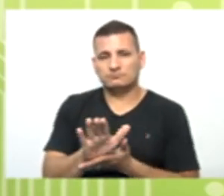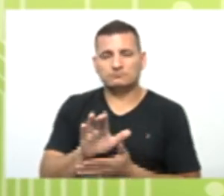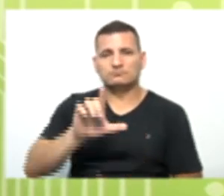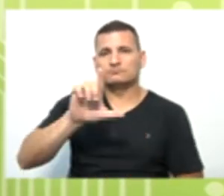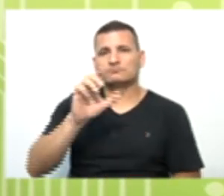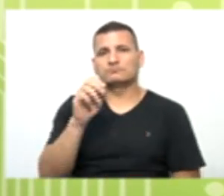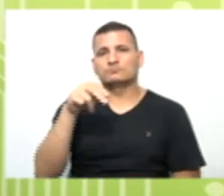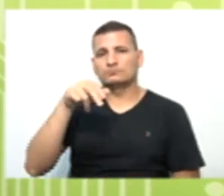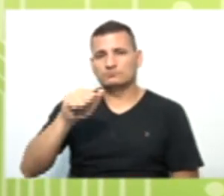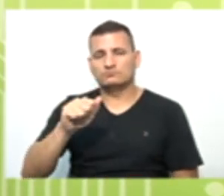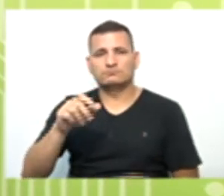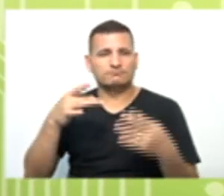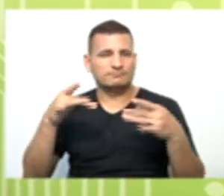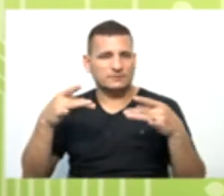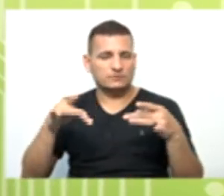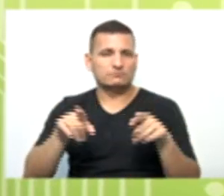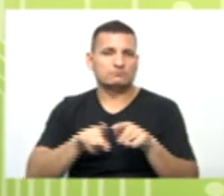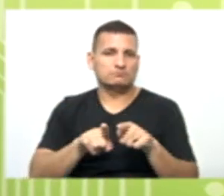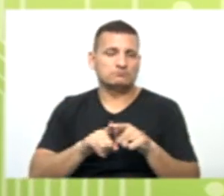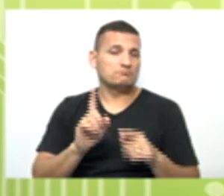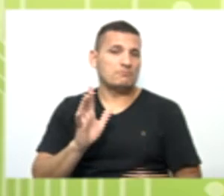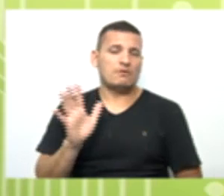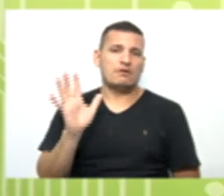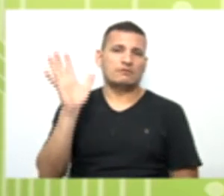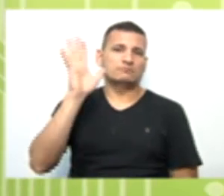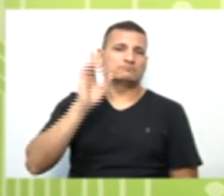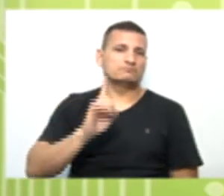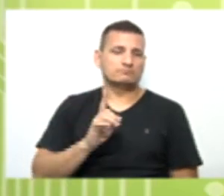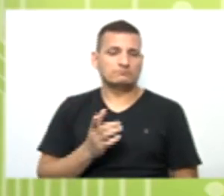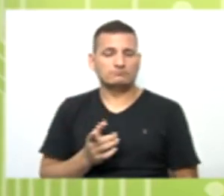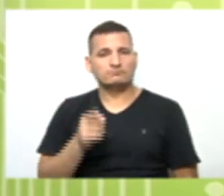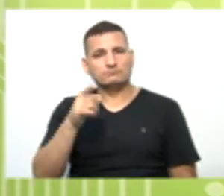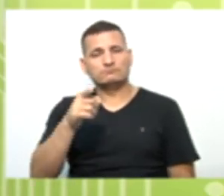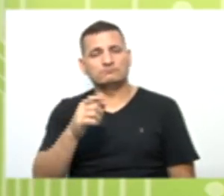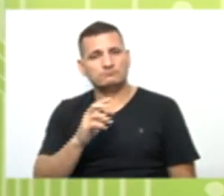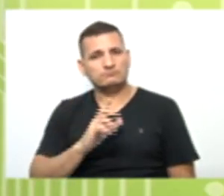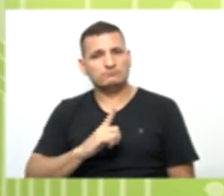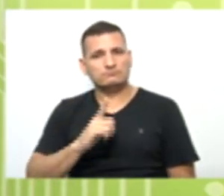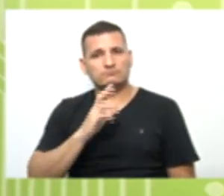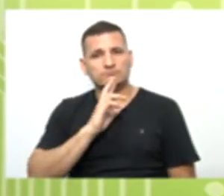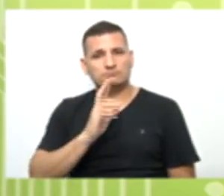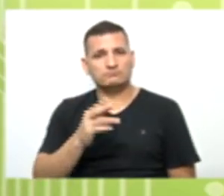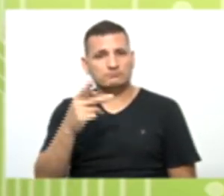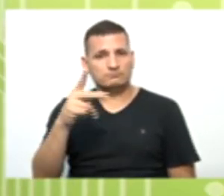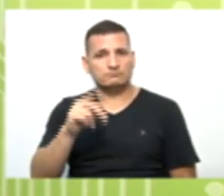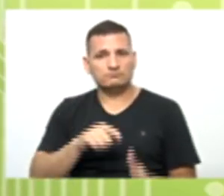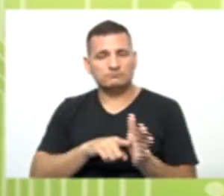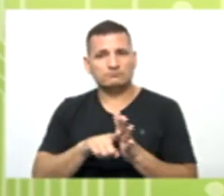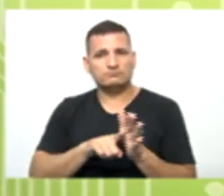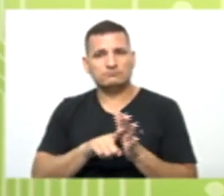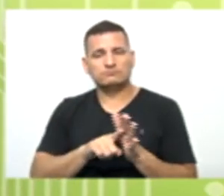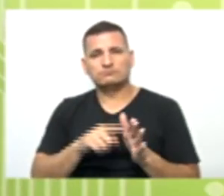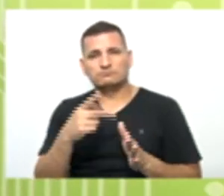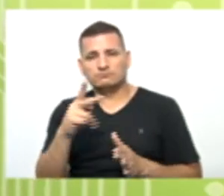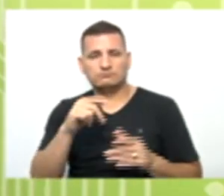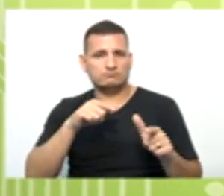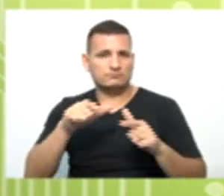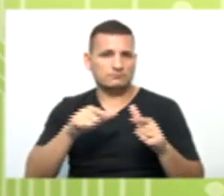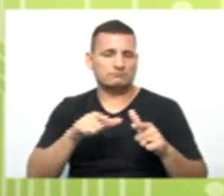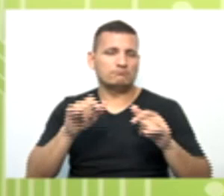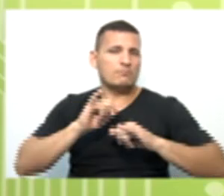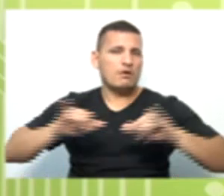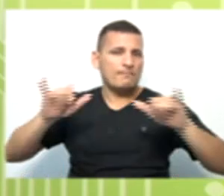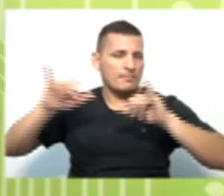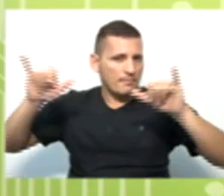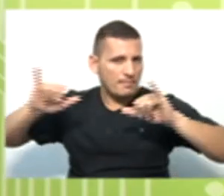é tão caro e você vai ter o resultado da sua pesquisa, do seu trabalho sendo